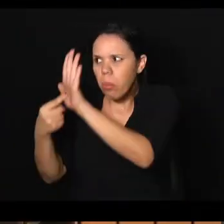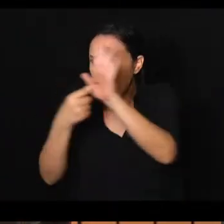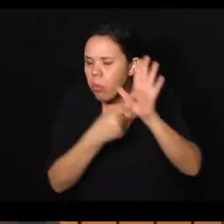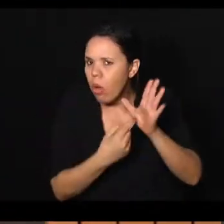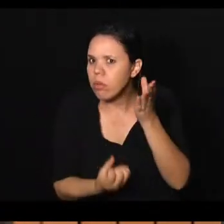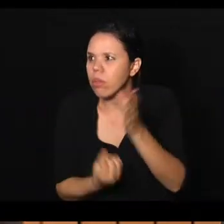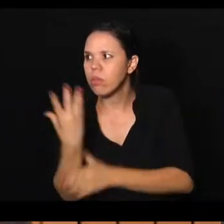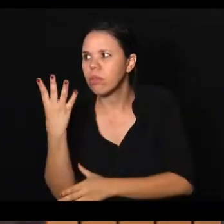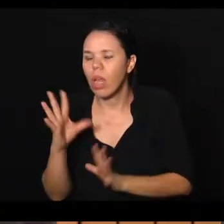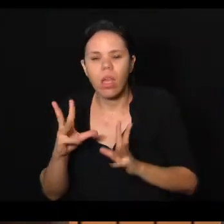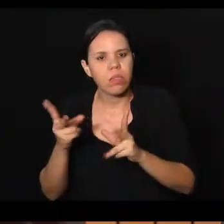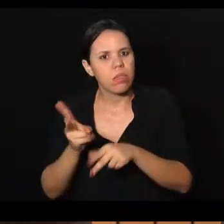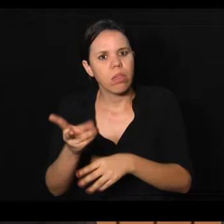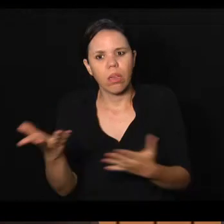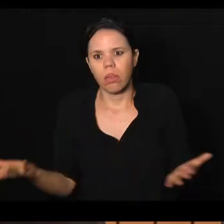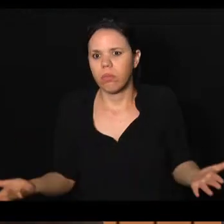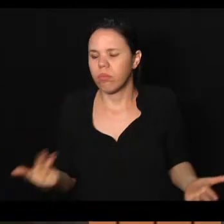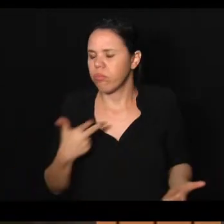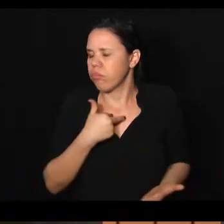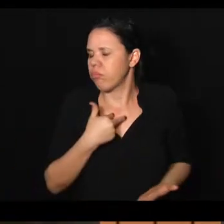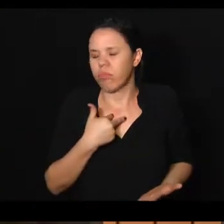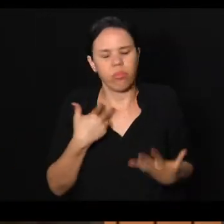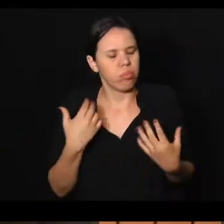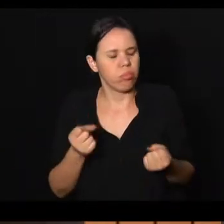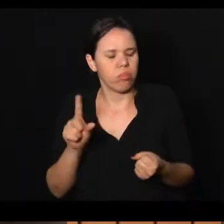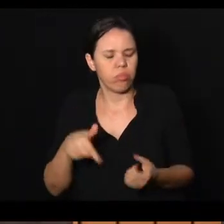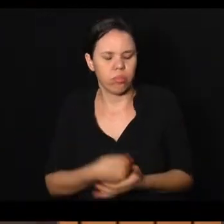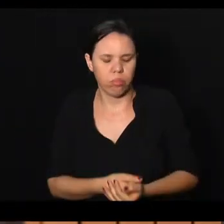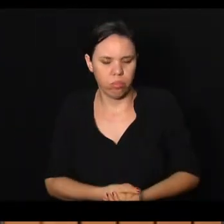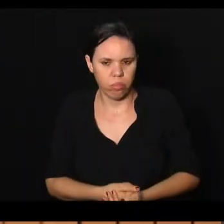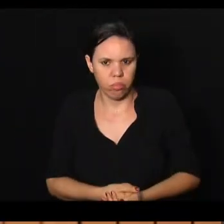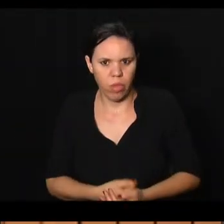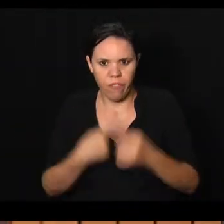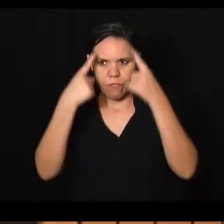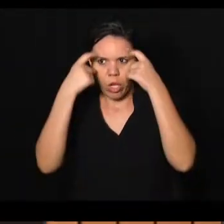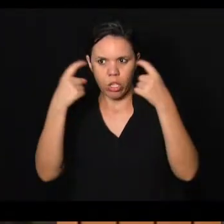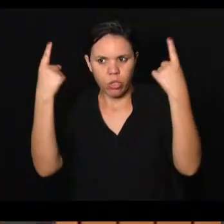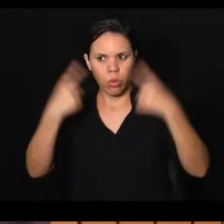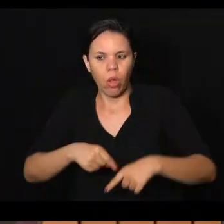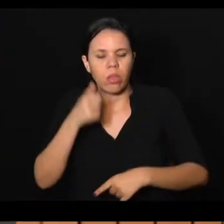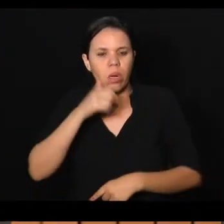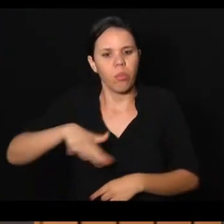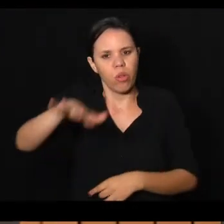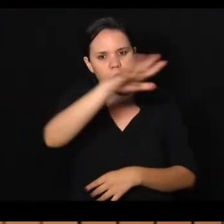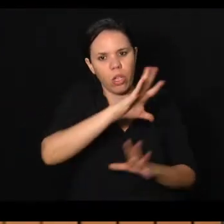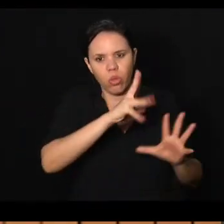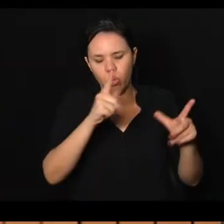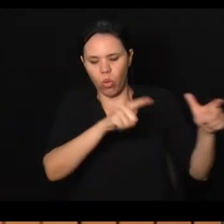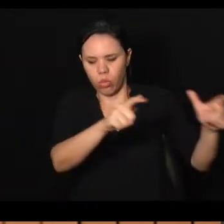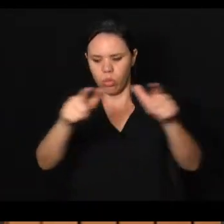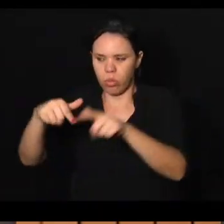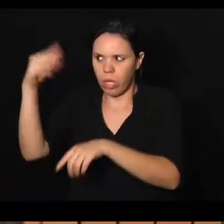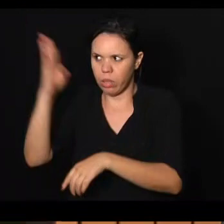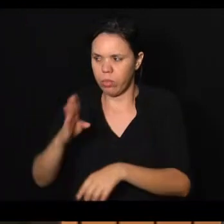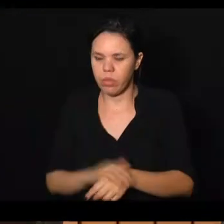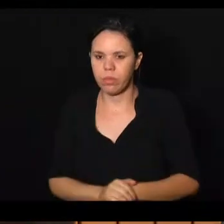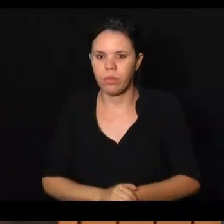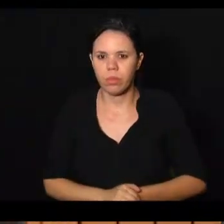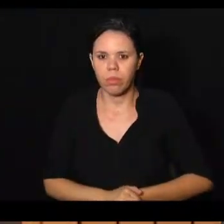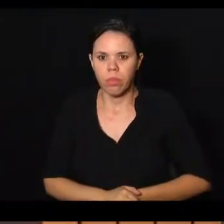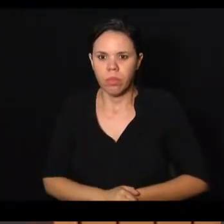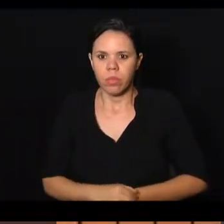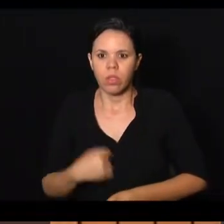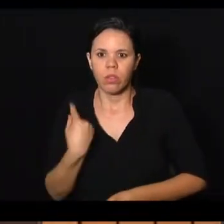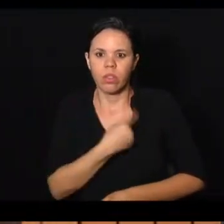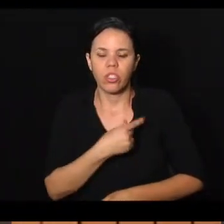Brasil. A violência sexual contra a mulher se manifesta em todos os lugares no Brasil. Quando a gente